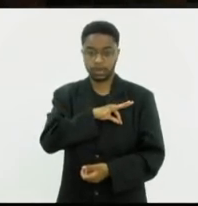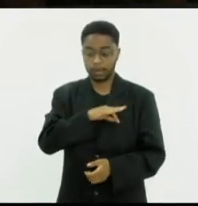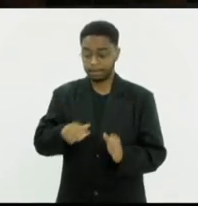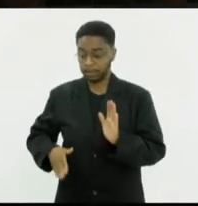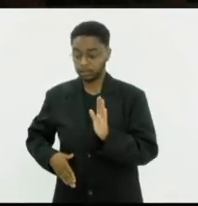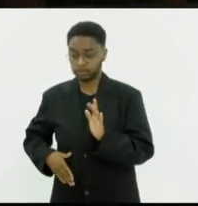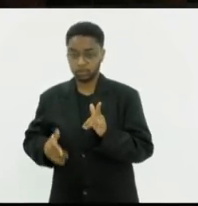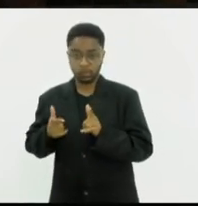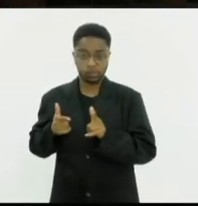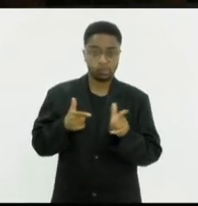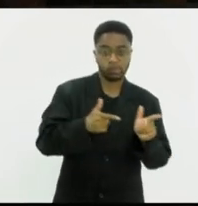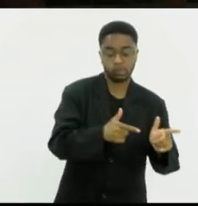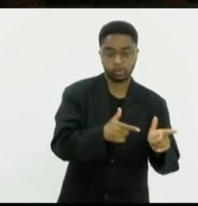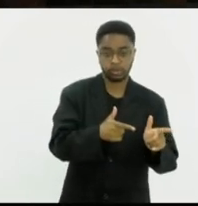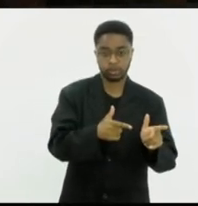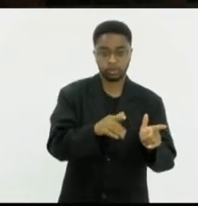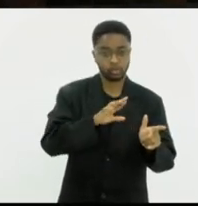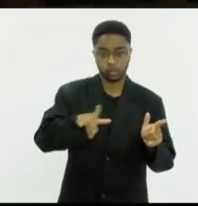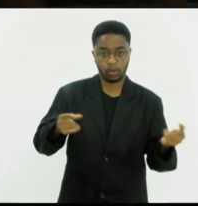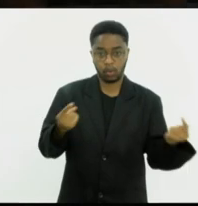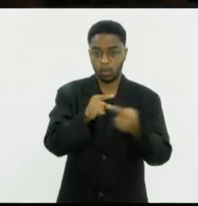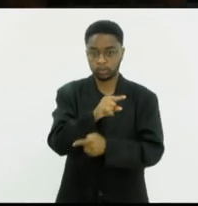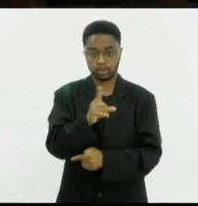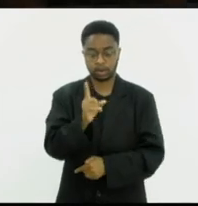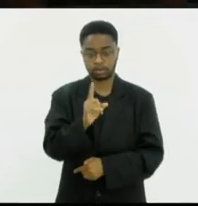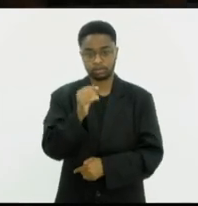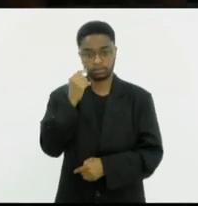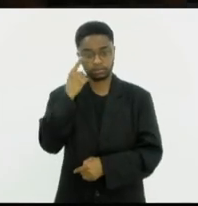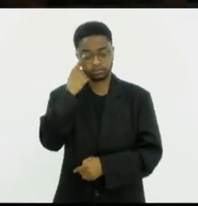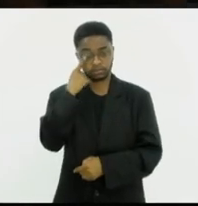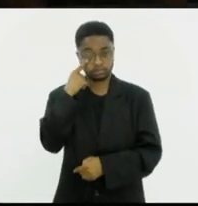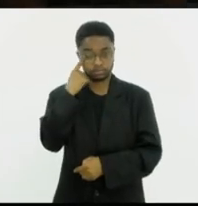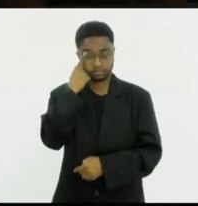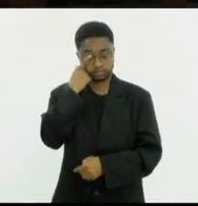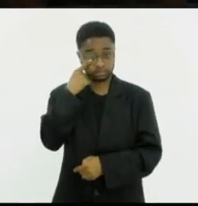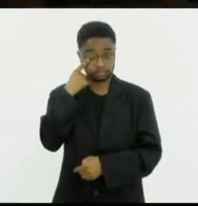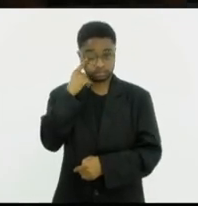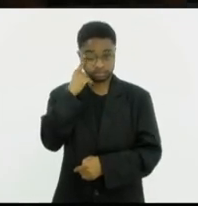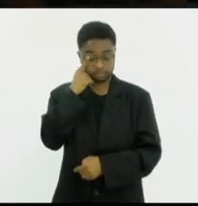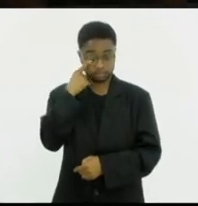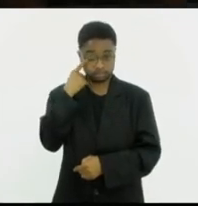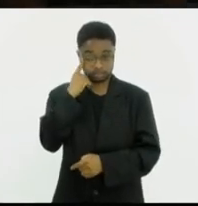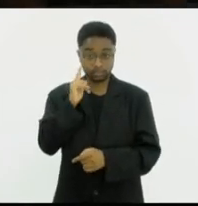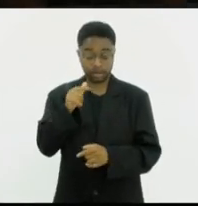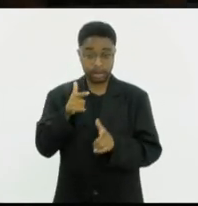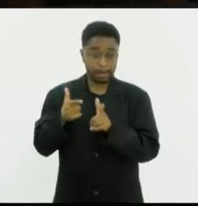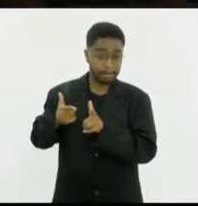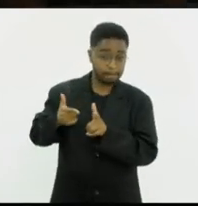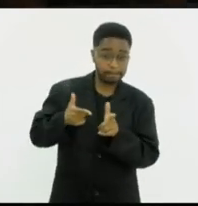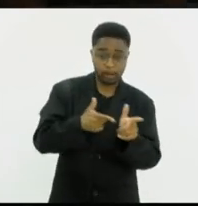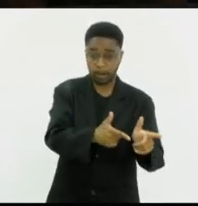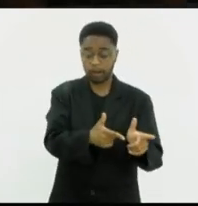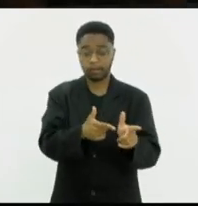bandido. É caçado. E é caçado com C cedilha.